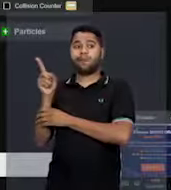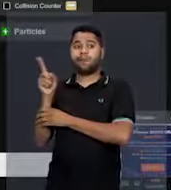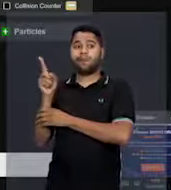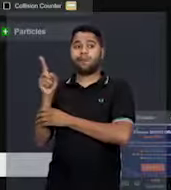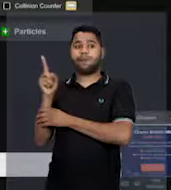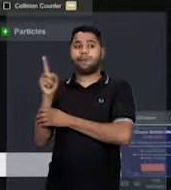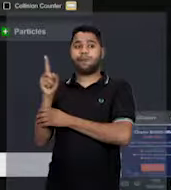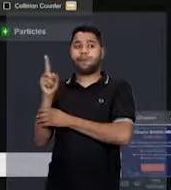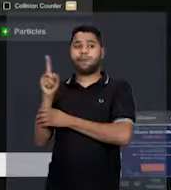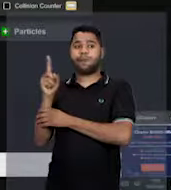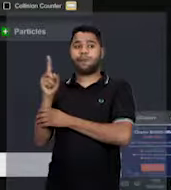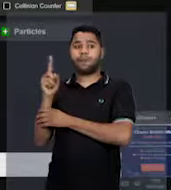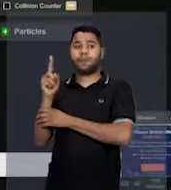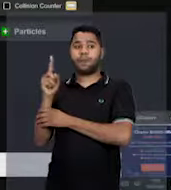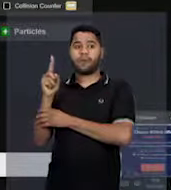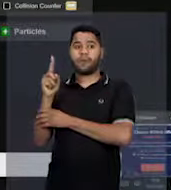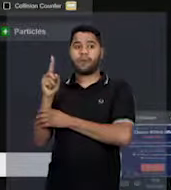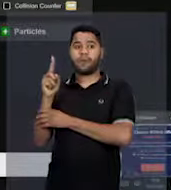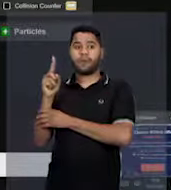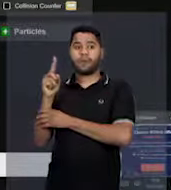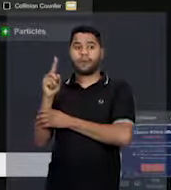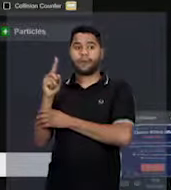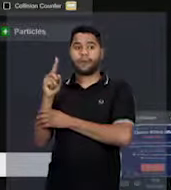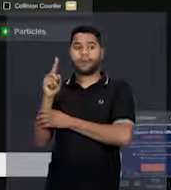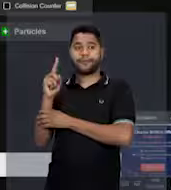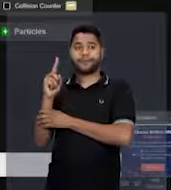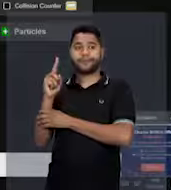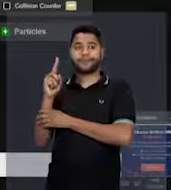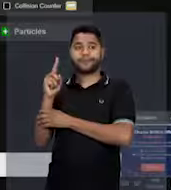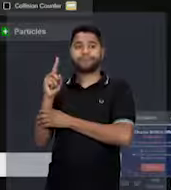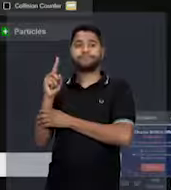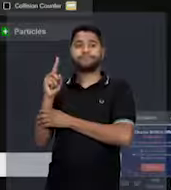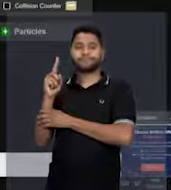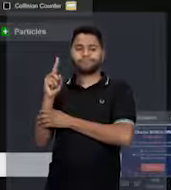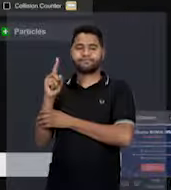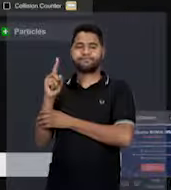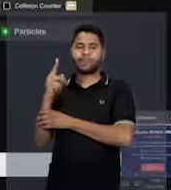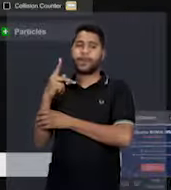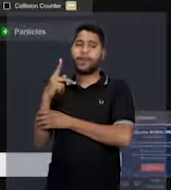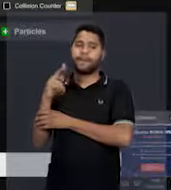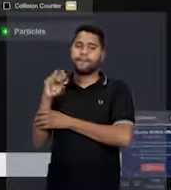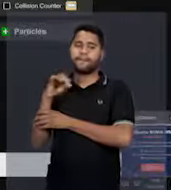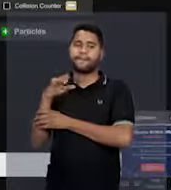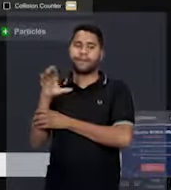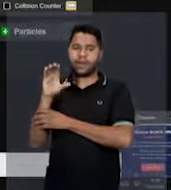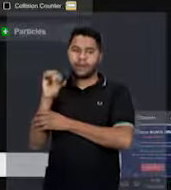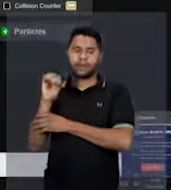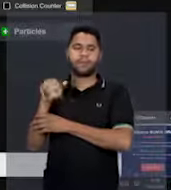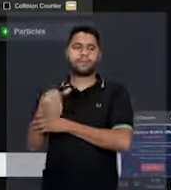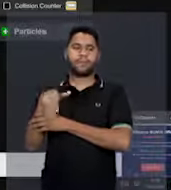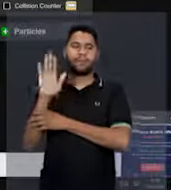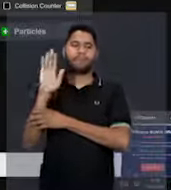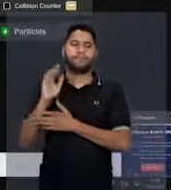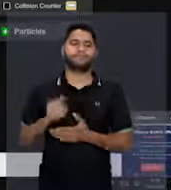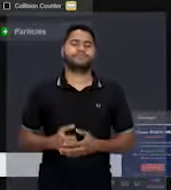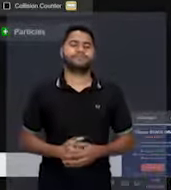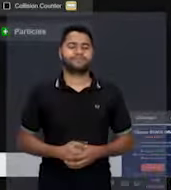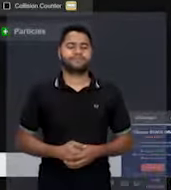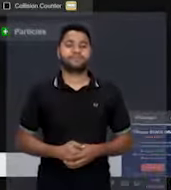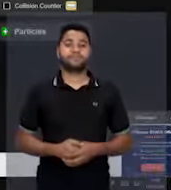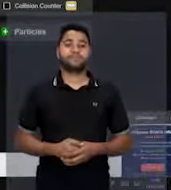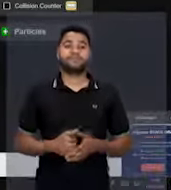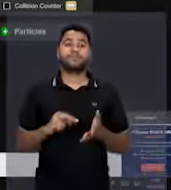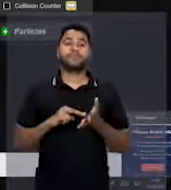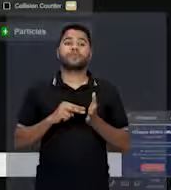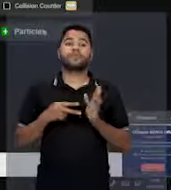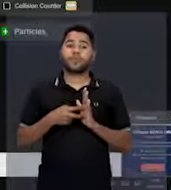que eu der aqui para o meu objeto, para o meu gás, maior serão as colisões dele nas bordas do recipiente. Isso vai